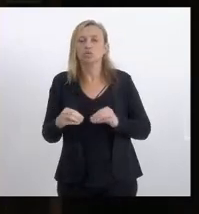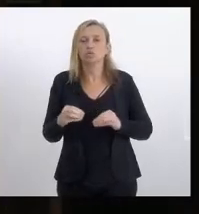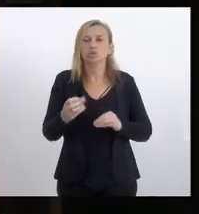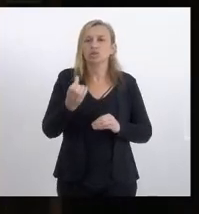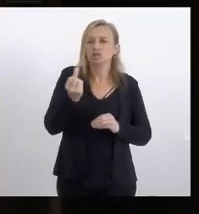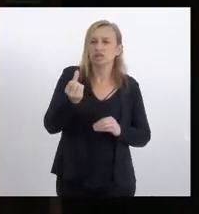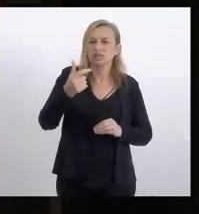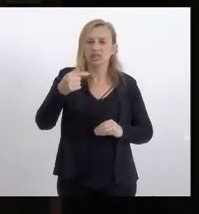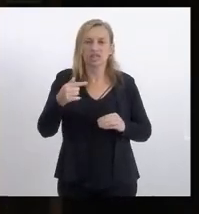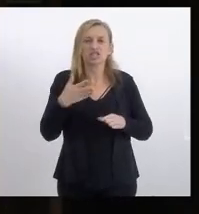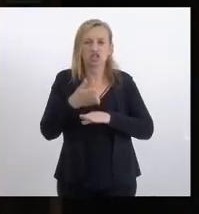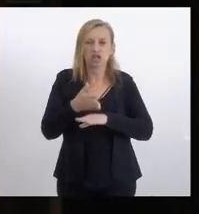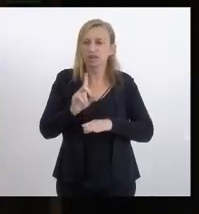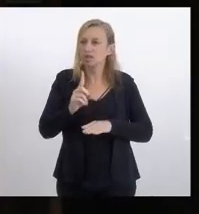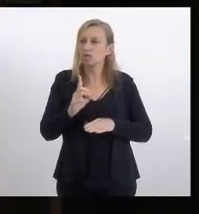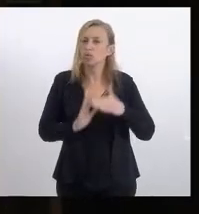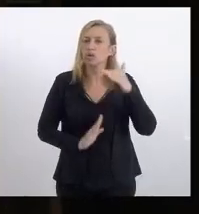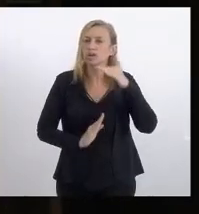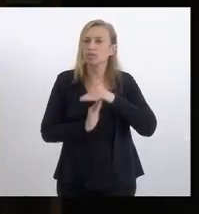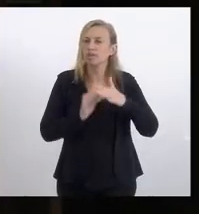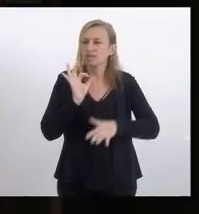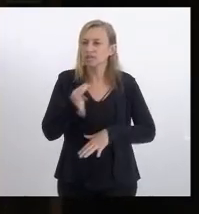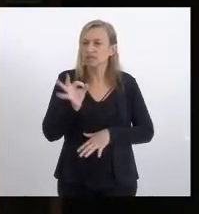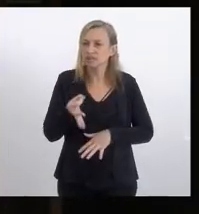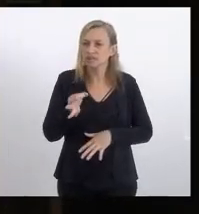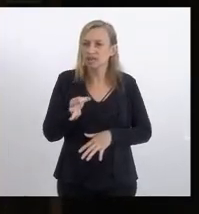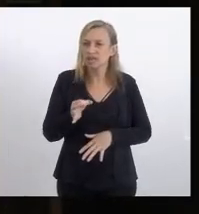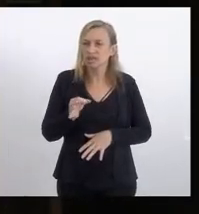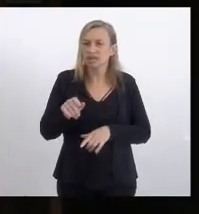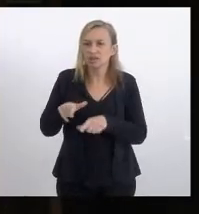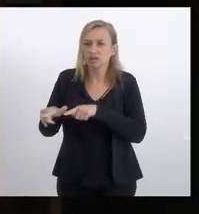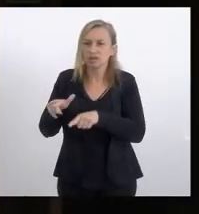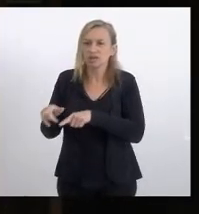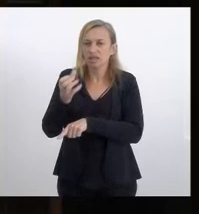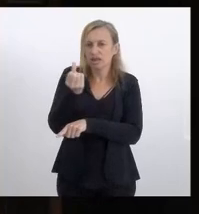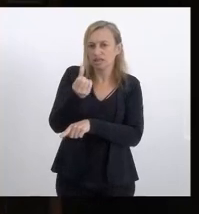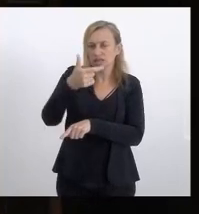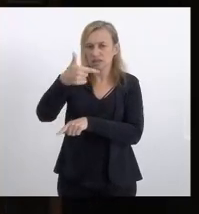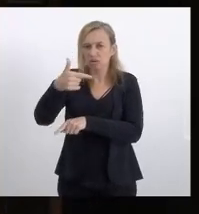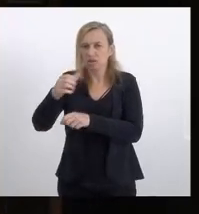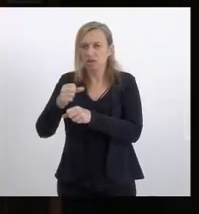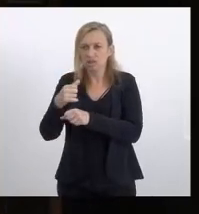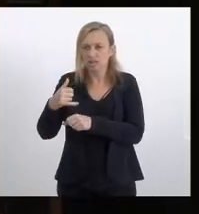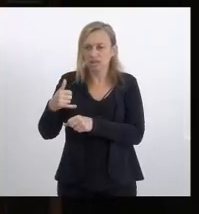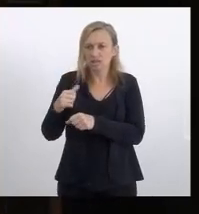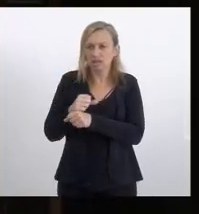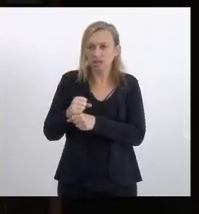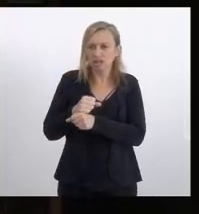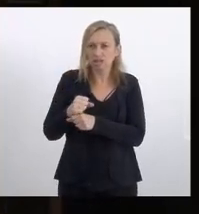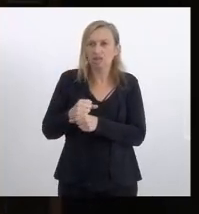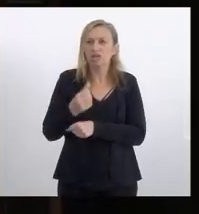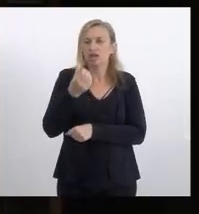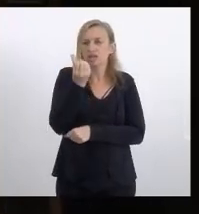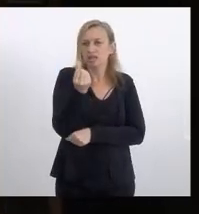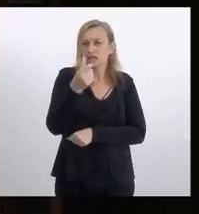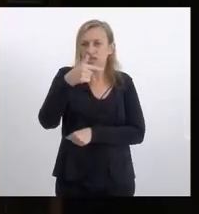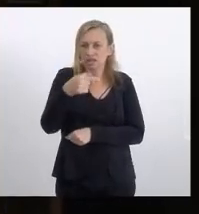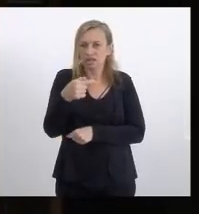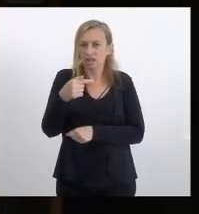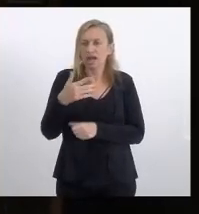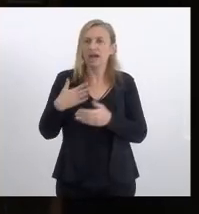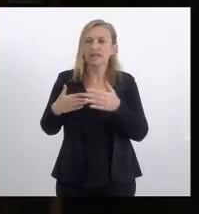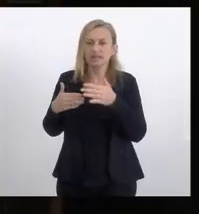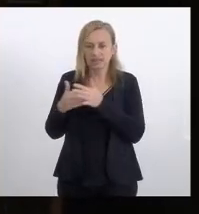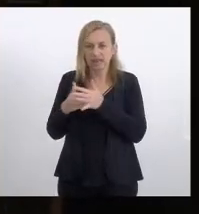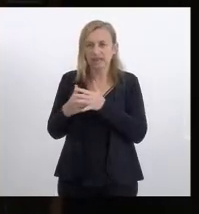67 hoje o limite máximo de permanência no serviço ativo são 62 anos nós estamos colocando 67 o militar